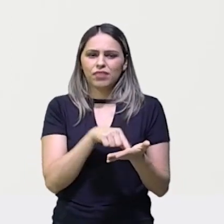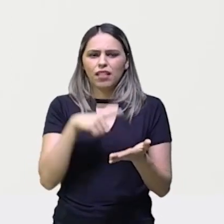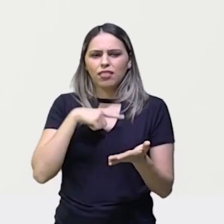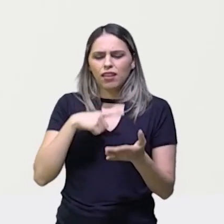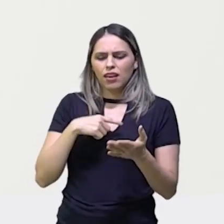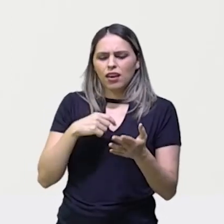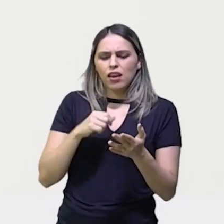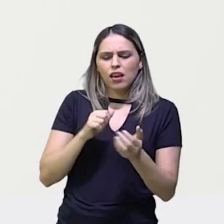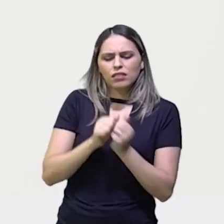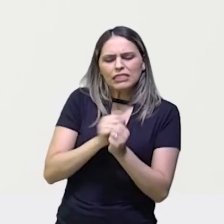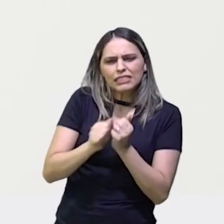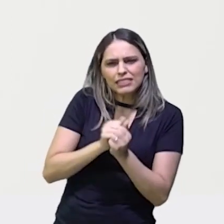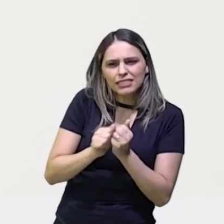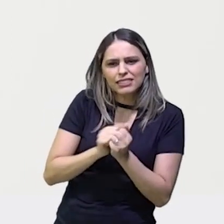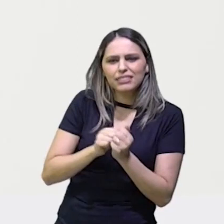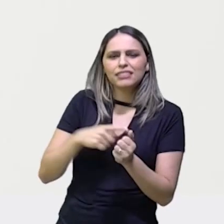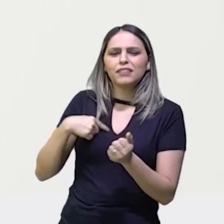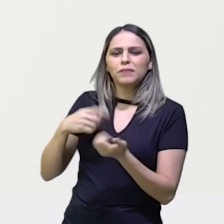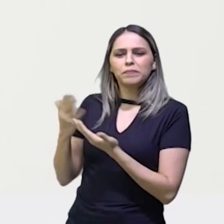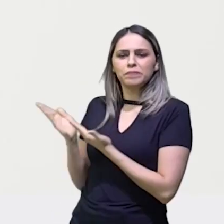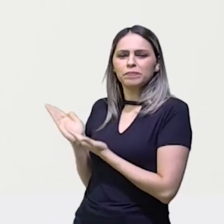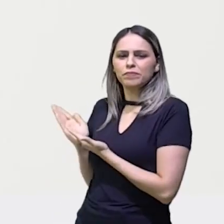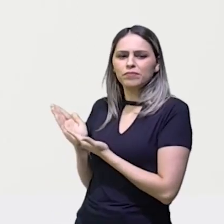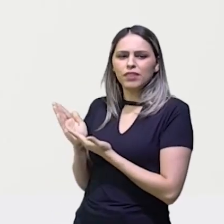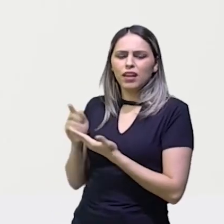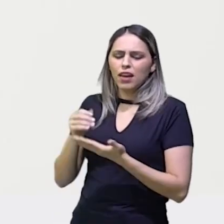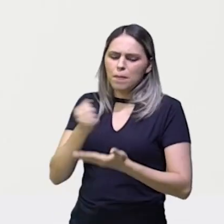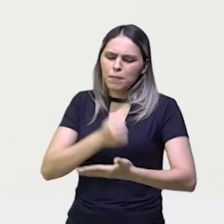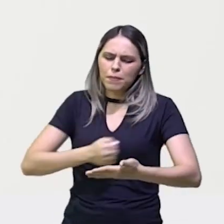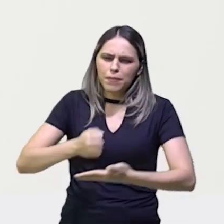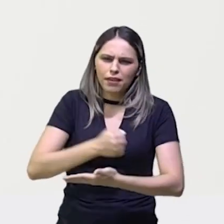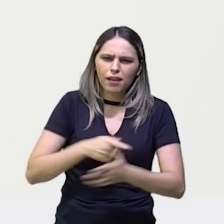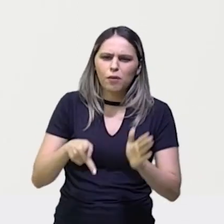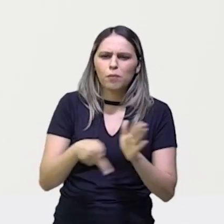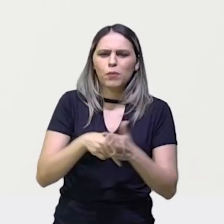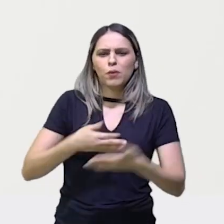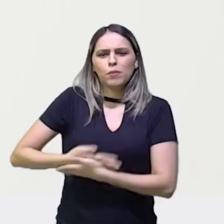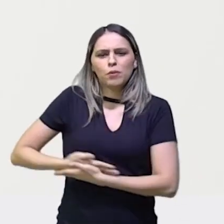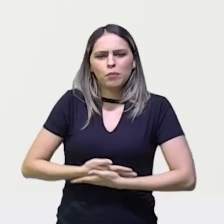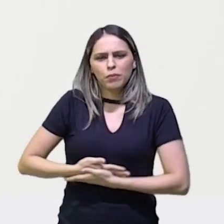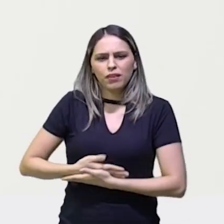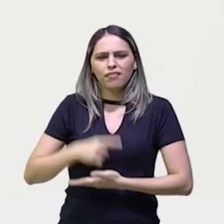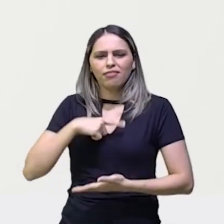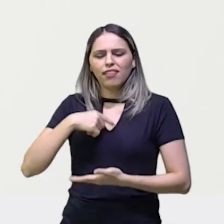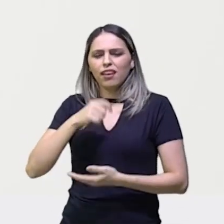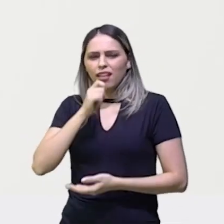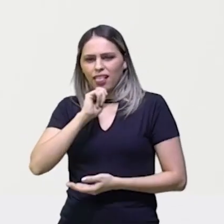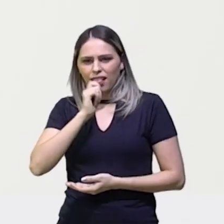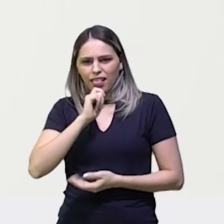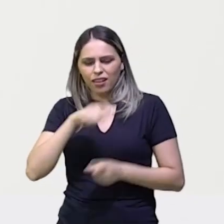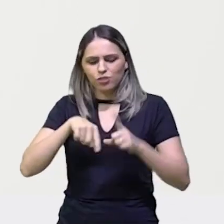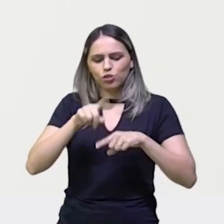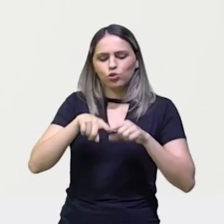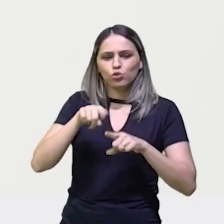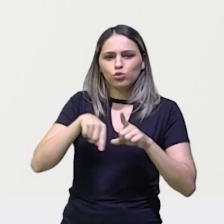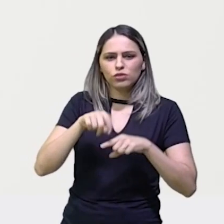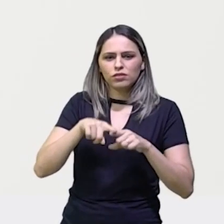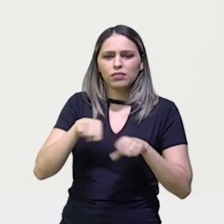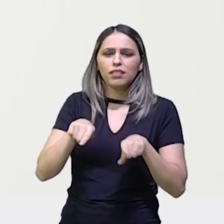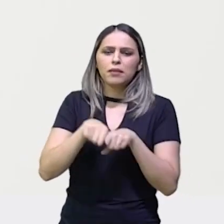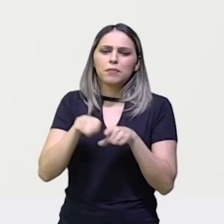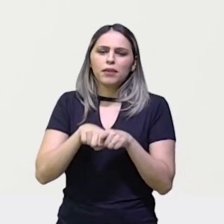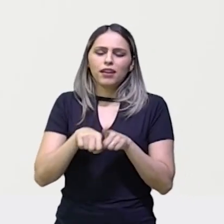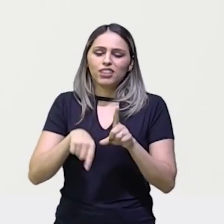mingau instantâneo, este aqui, nós temos um picolé de chocolate e aqui nós temos um